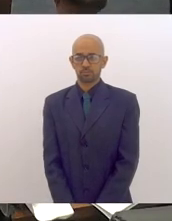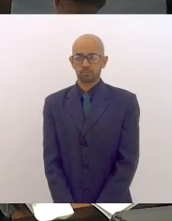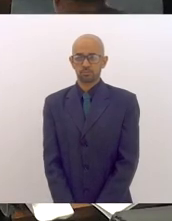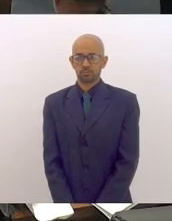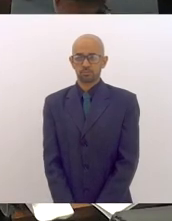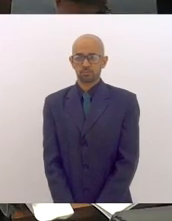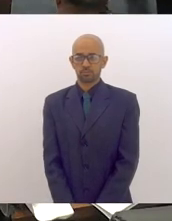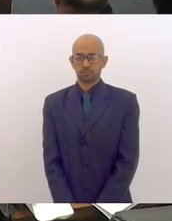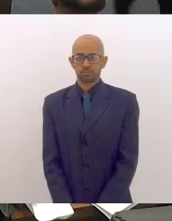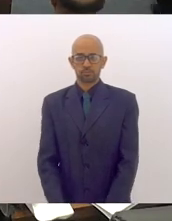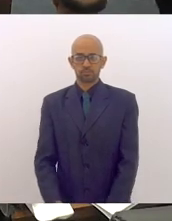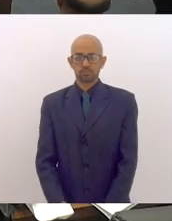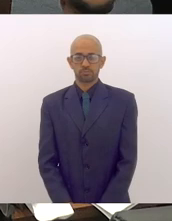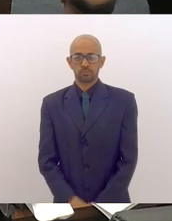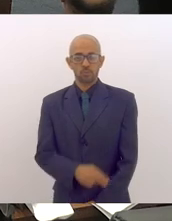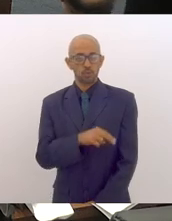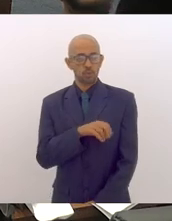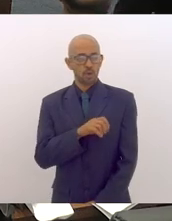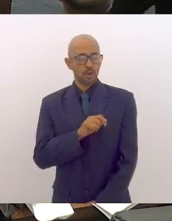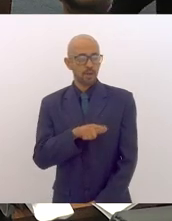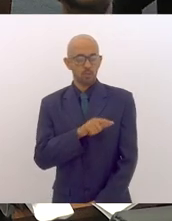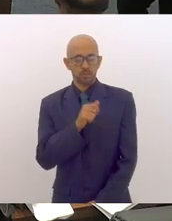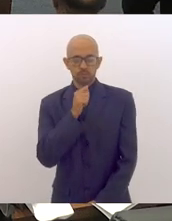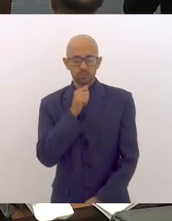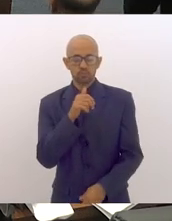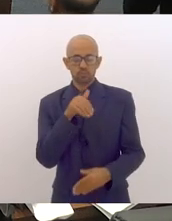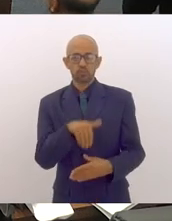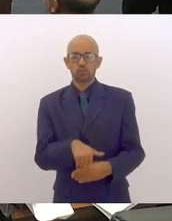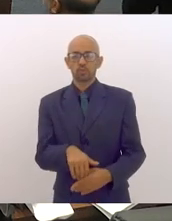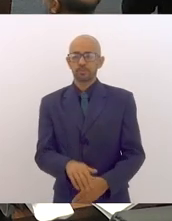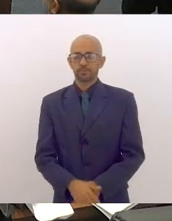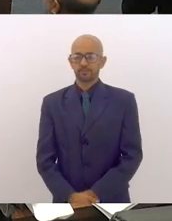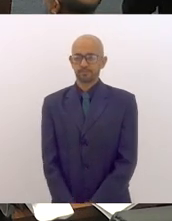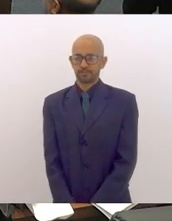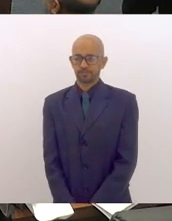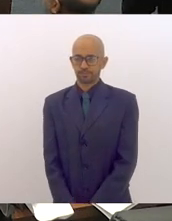Vai votar no Congresso Nacional, lá na Câmara.